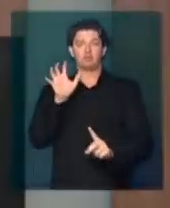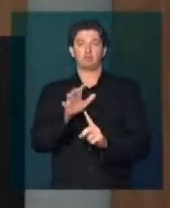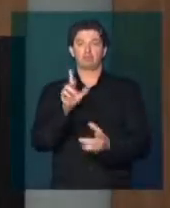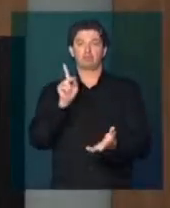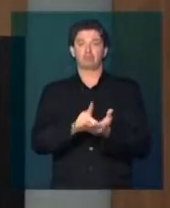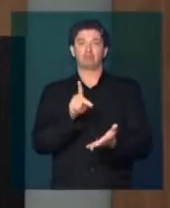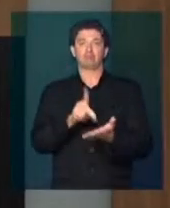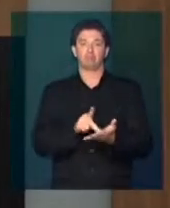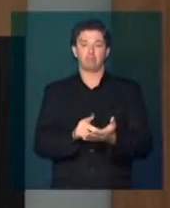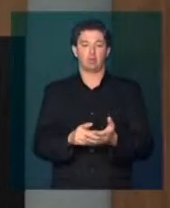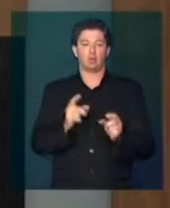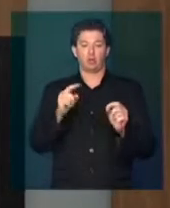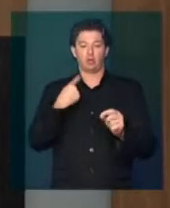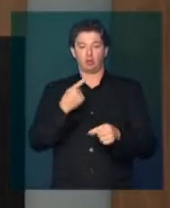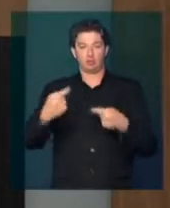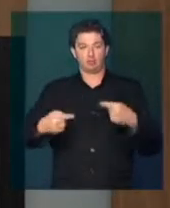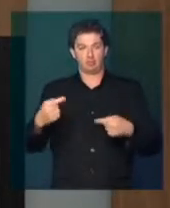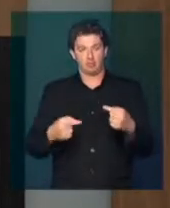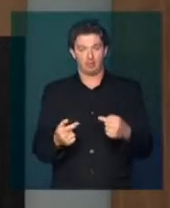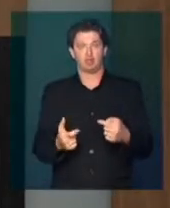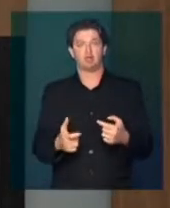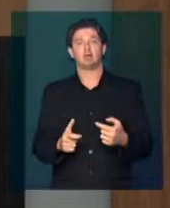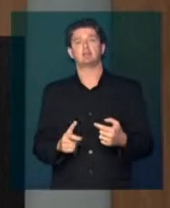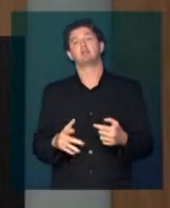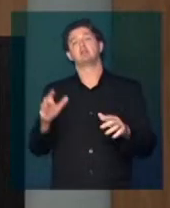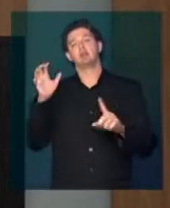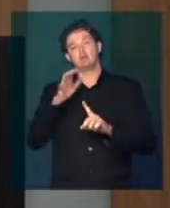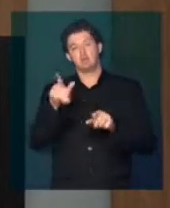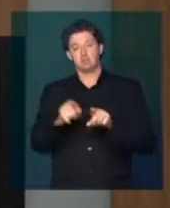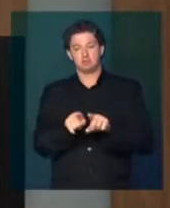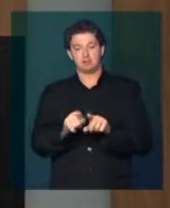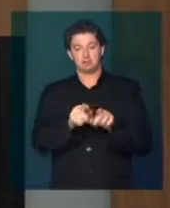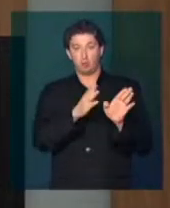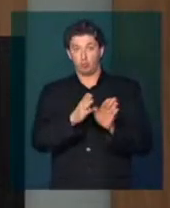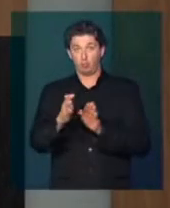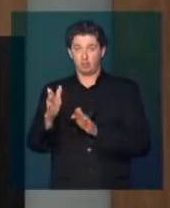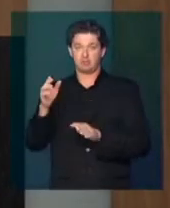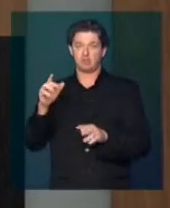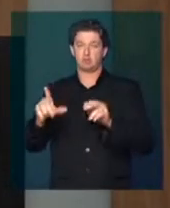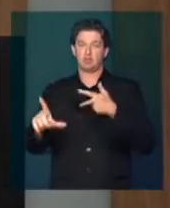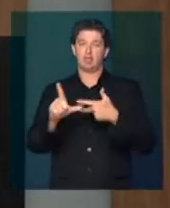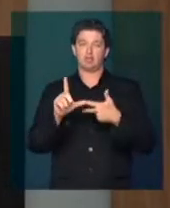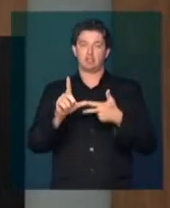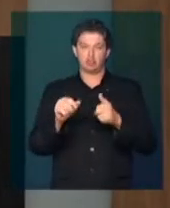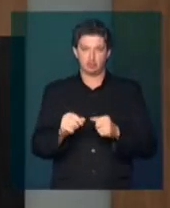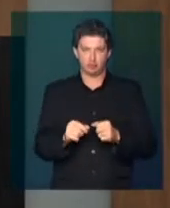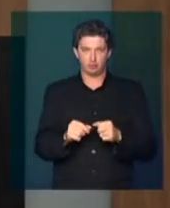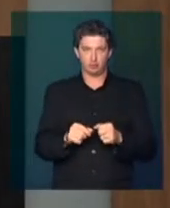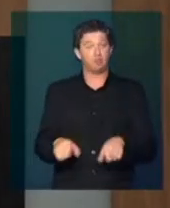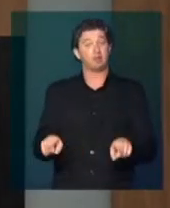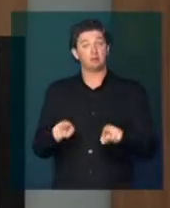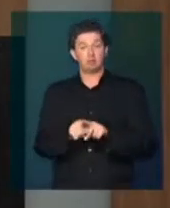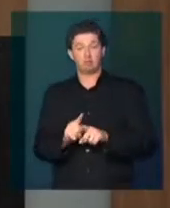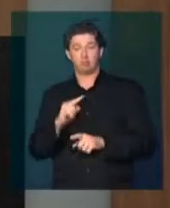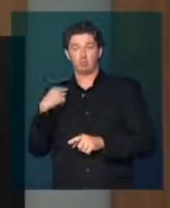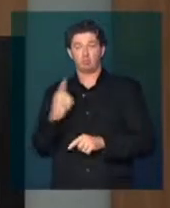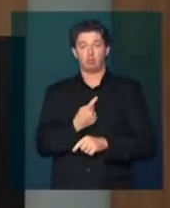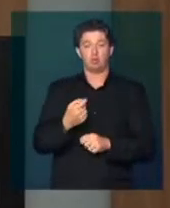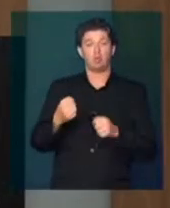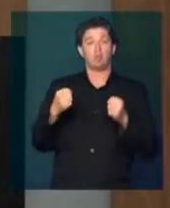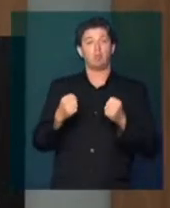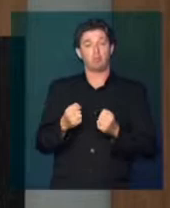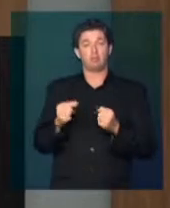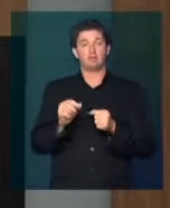de influência naquilo que a gente está debatendo e de influência no nosso processo legislativo, e, ao mesmo tempo, nós possamos fazer